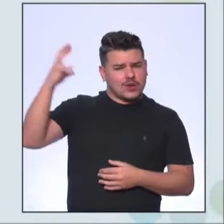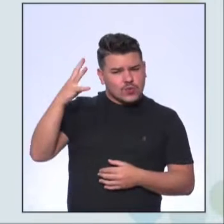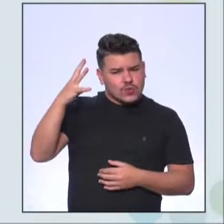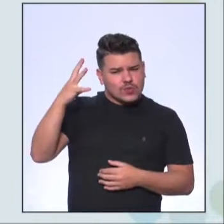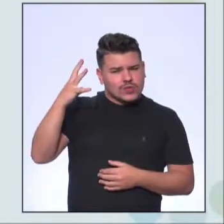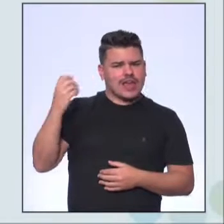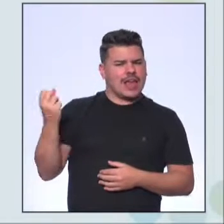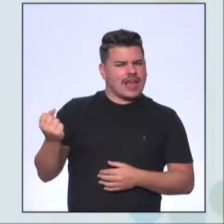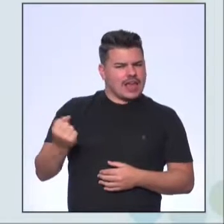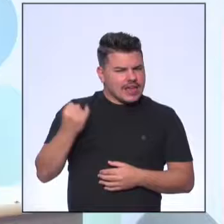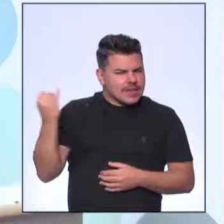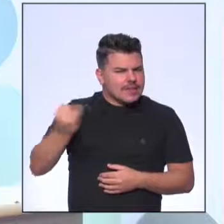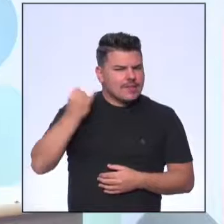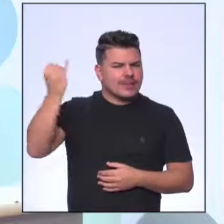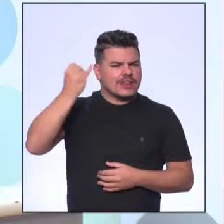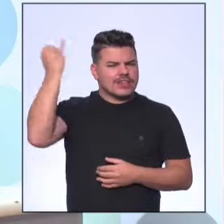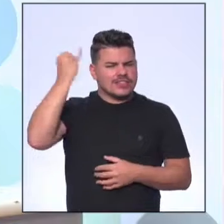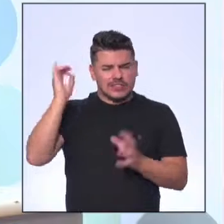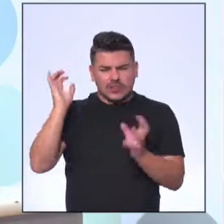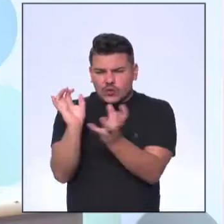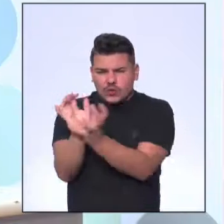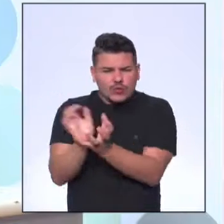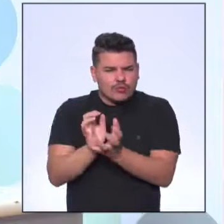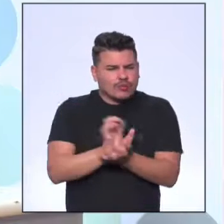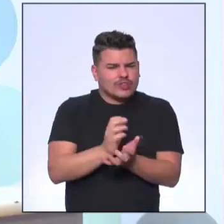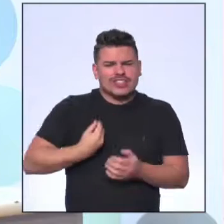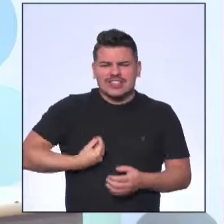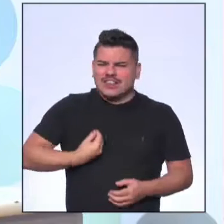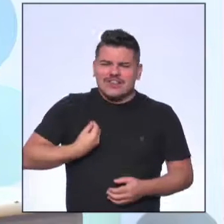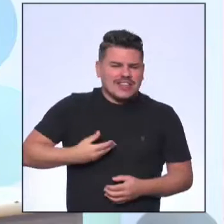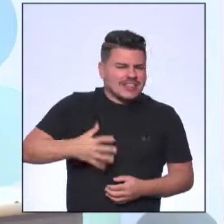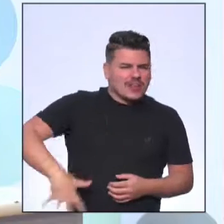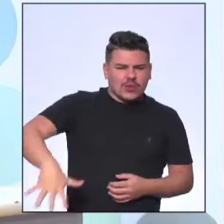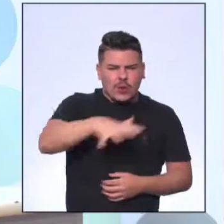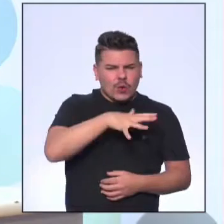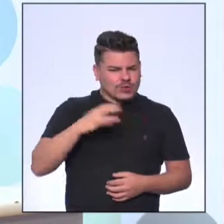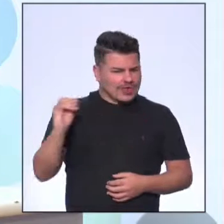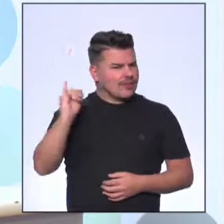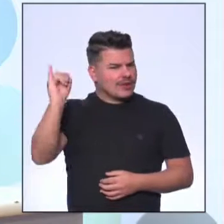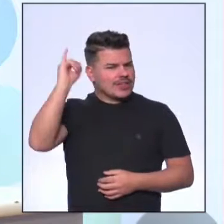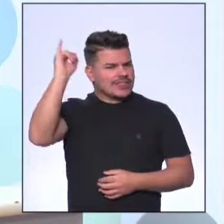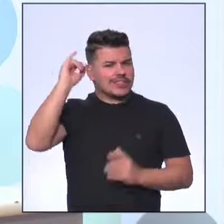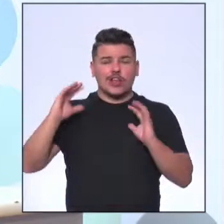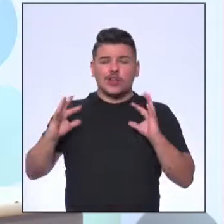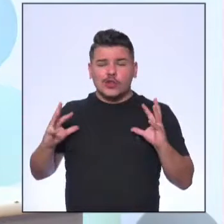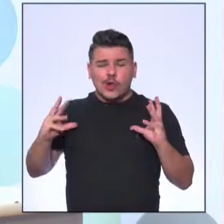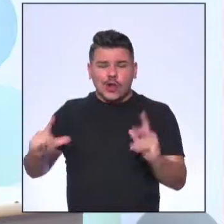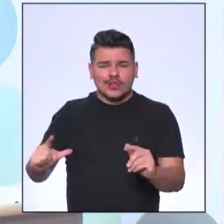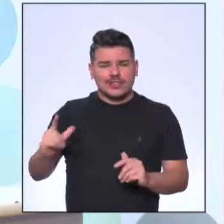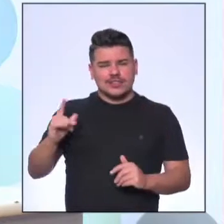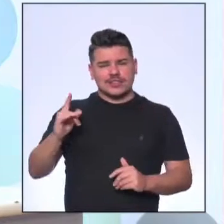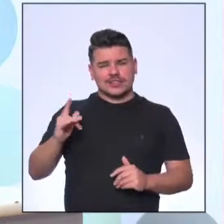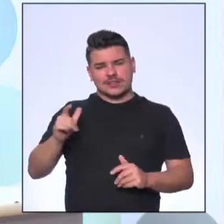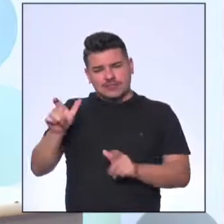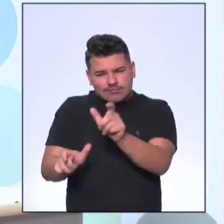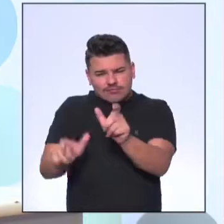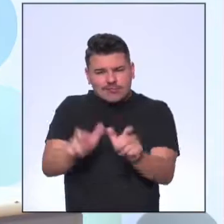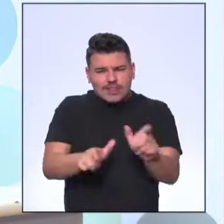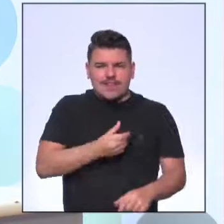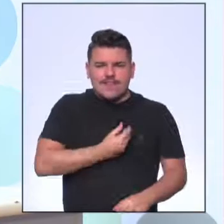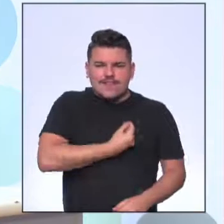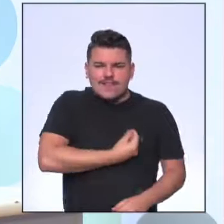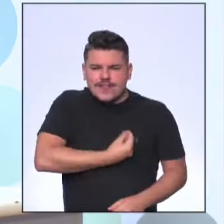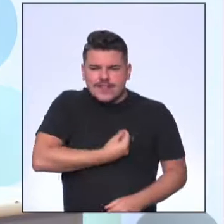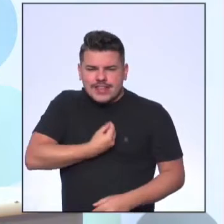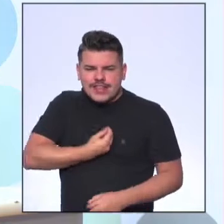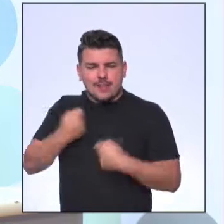importante em qualquer ecossistema? Né? Se todos os seres vivos dependem dela, será? Eu gostaria que vocês